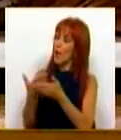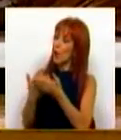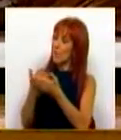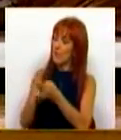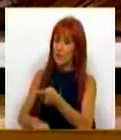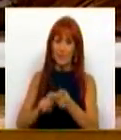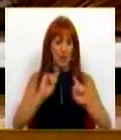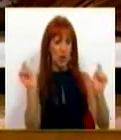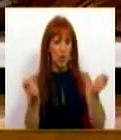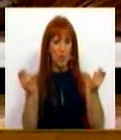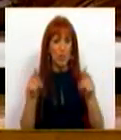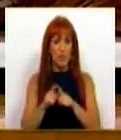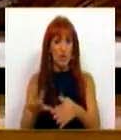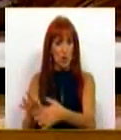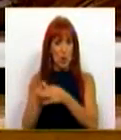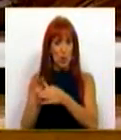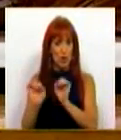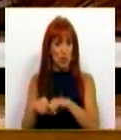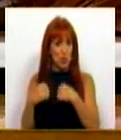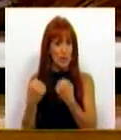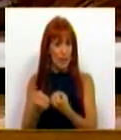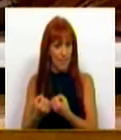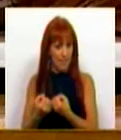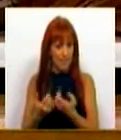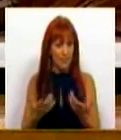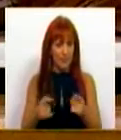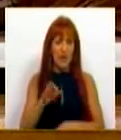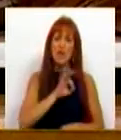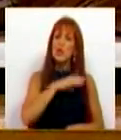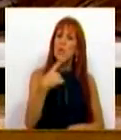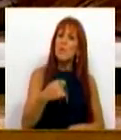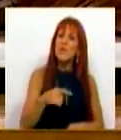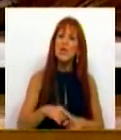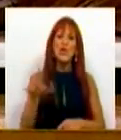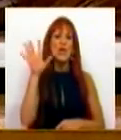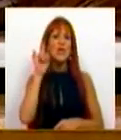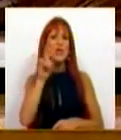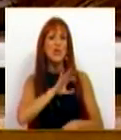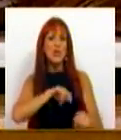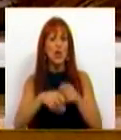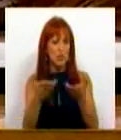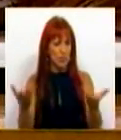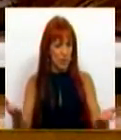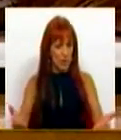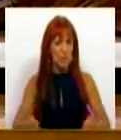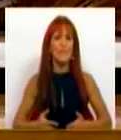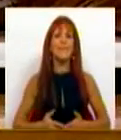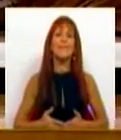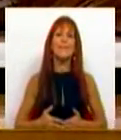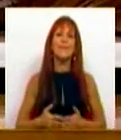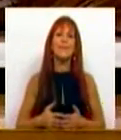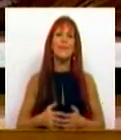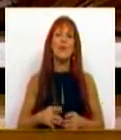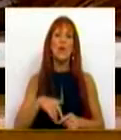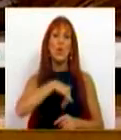economia, promovendo a coesão social. Senhor Presidente, Senhoras e Senhores Deputados,